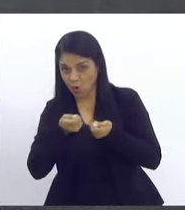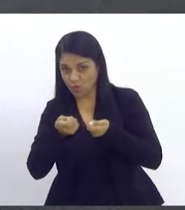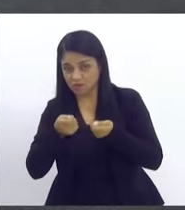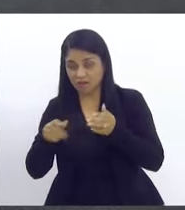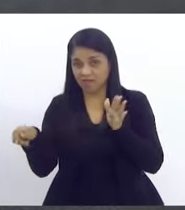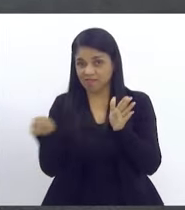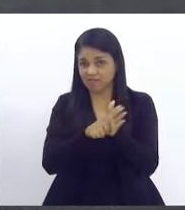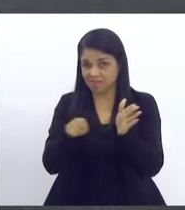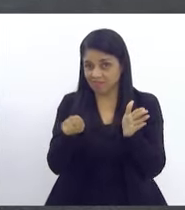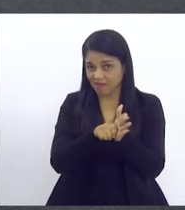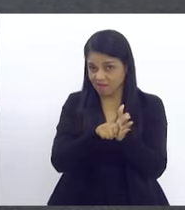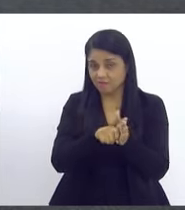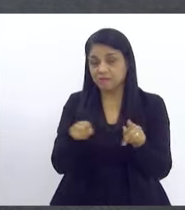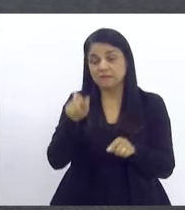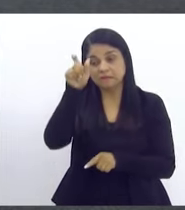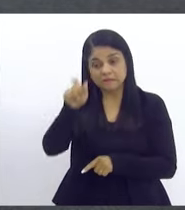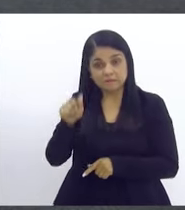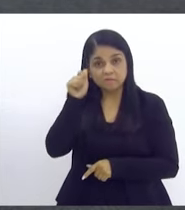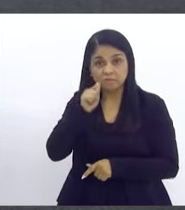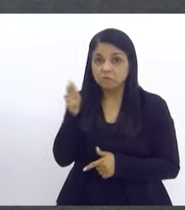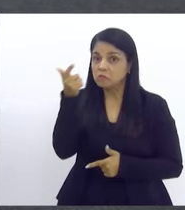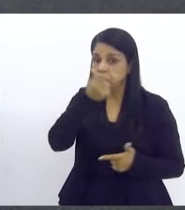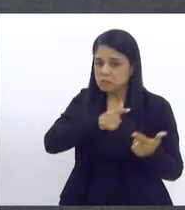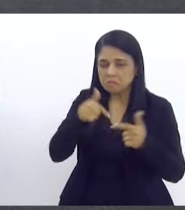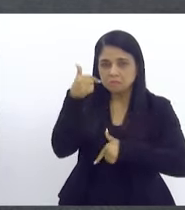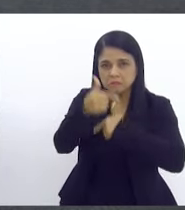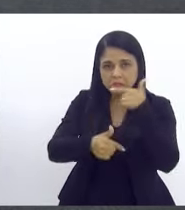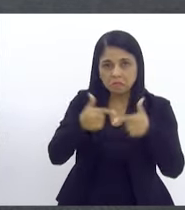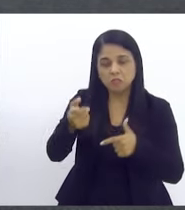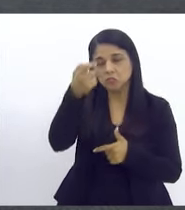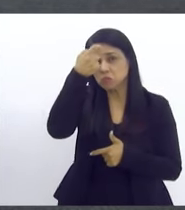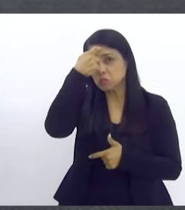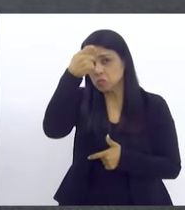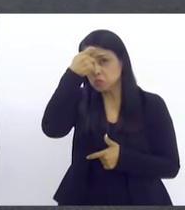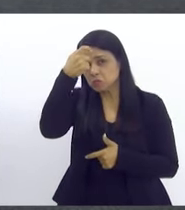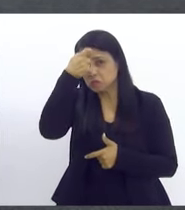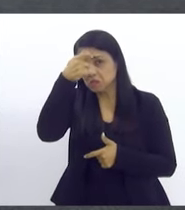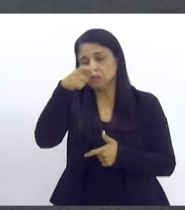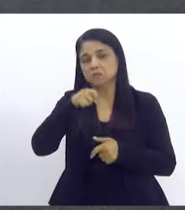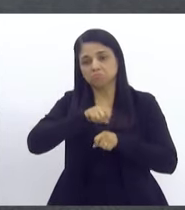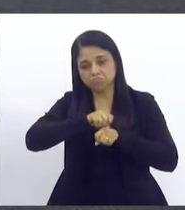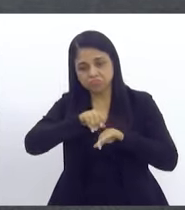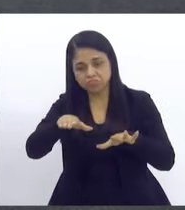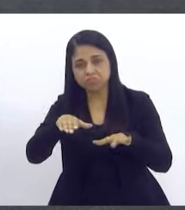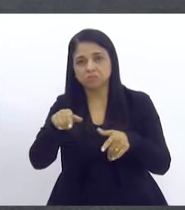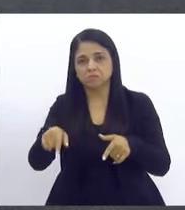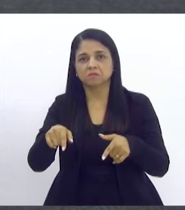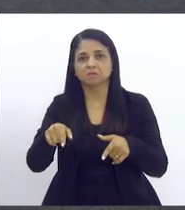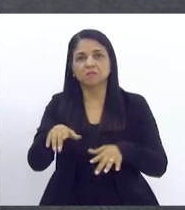pelo tráfico e as mulheres conseguem fazer um trabalho de conscientização e de politização